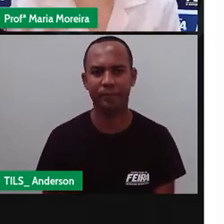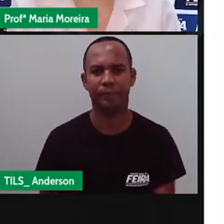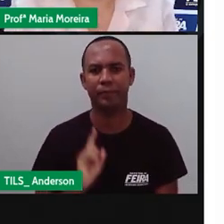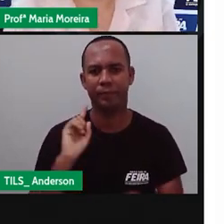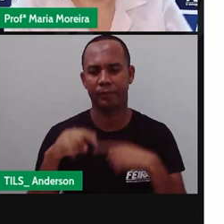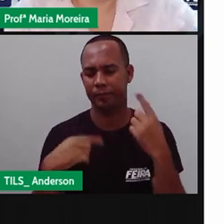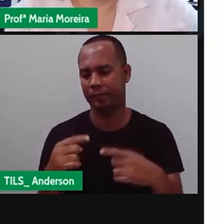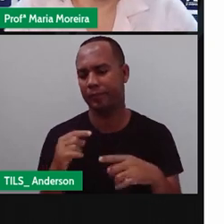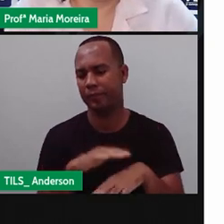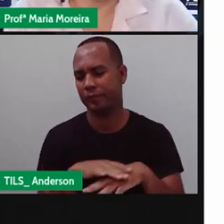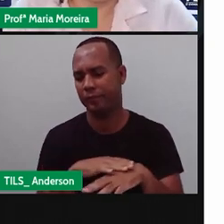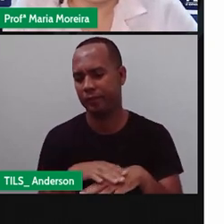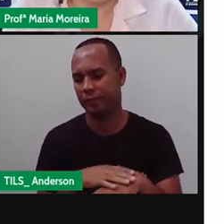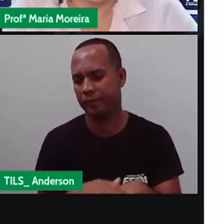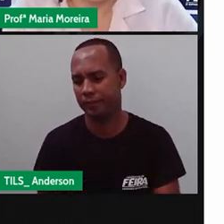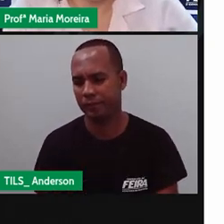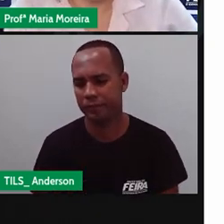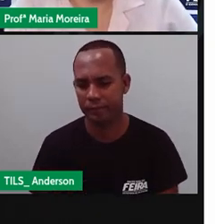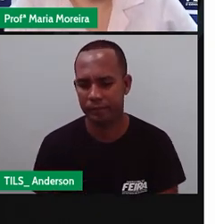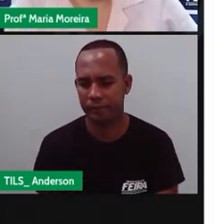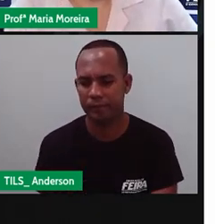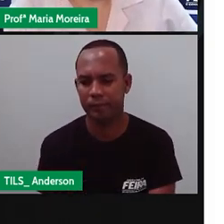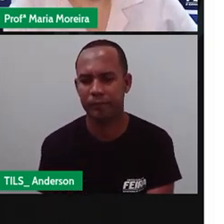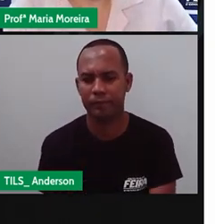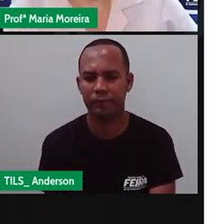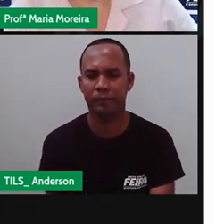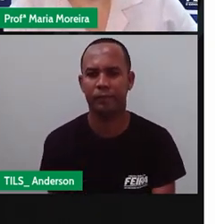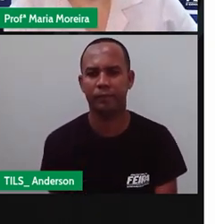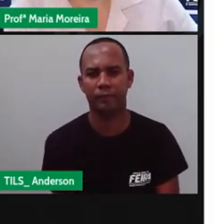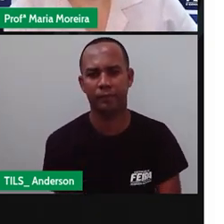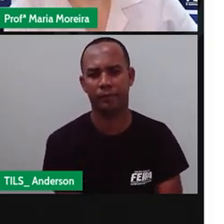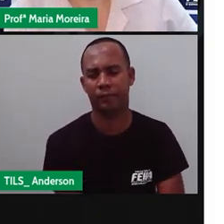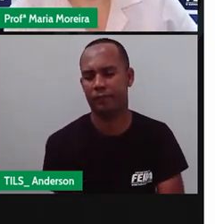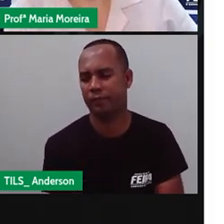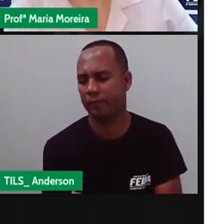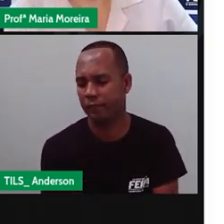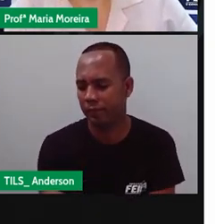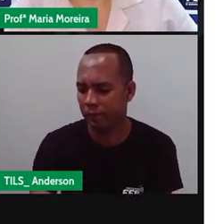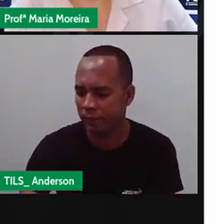prova é conversar muito mais com você sobre isso aí.